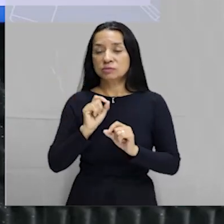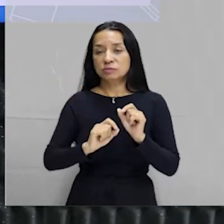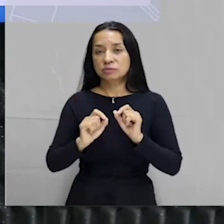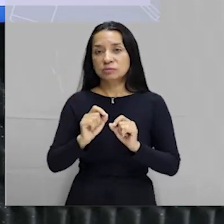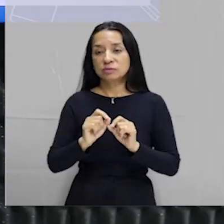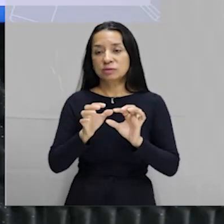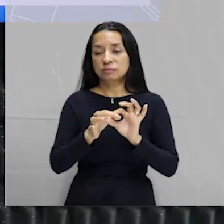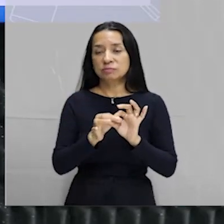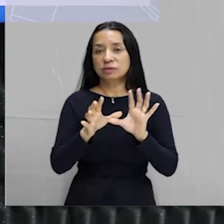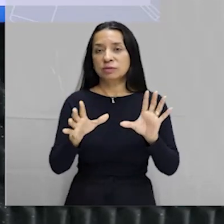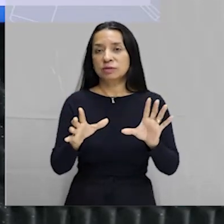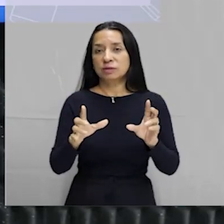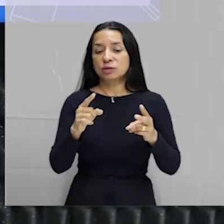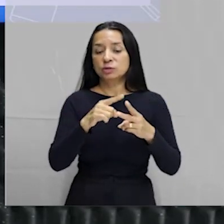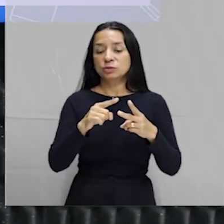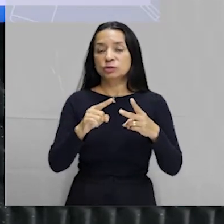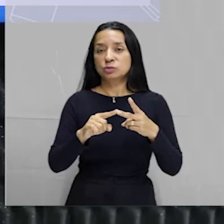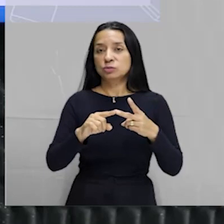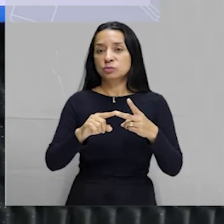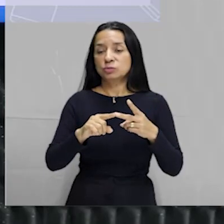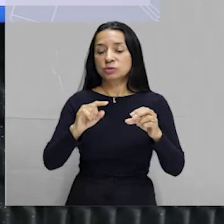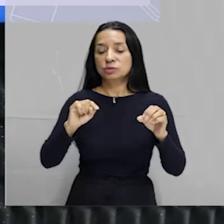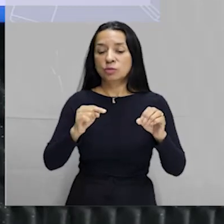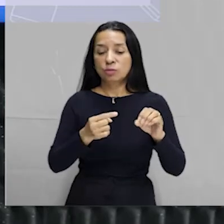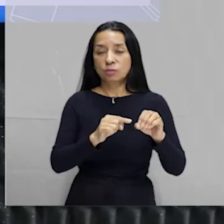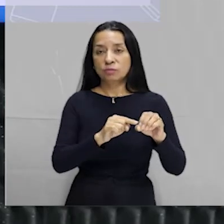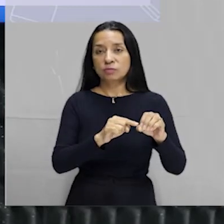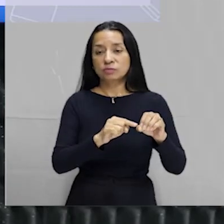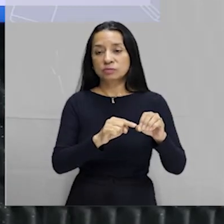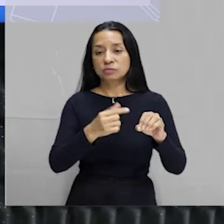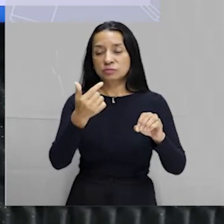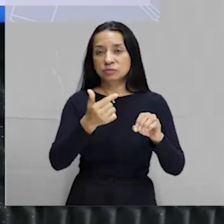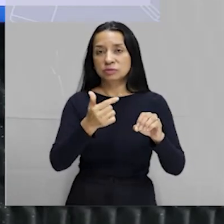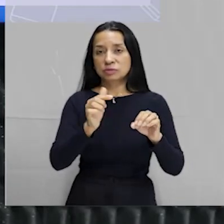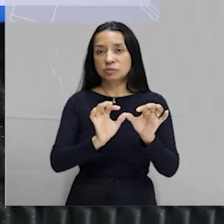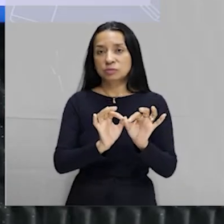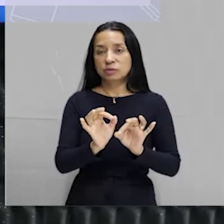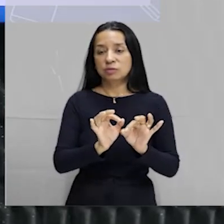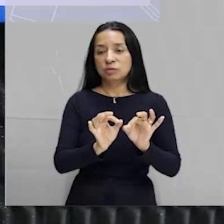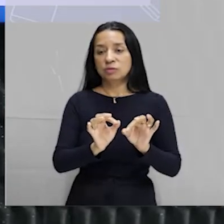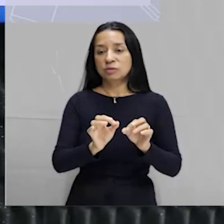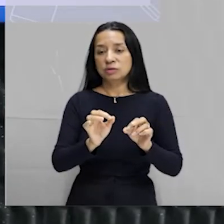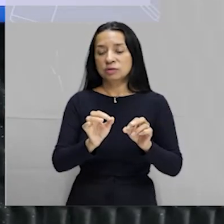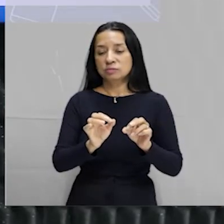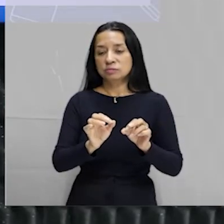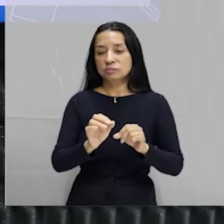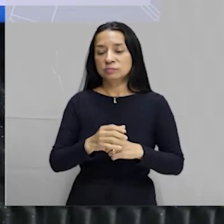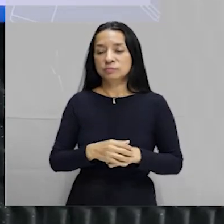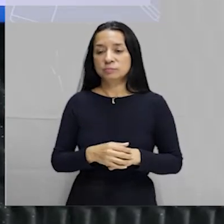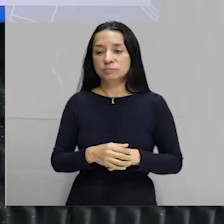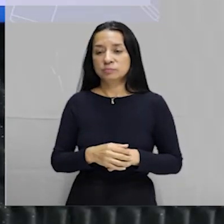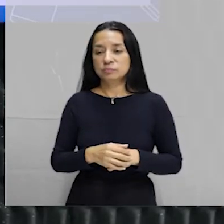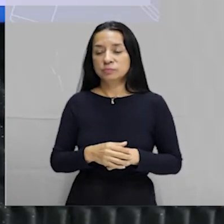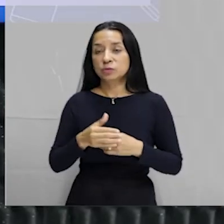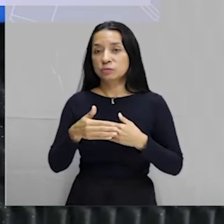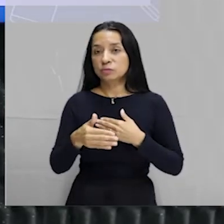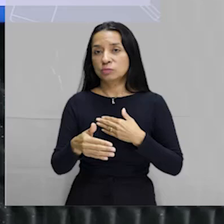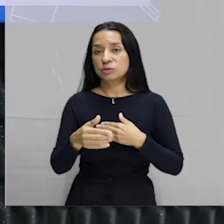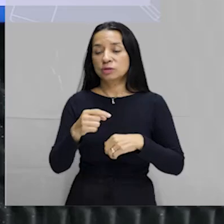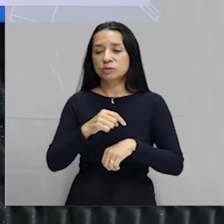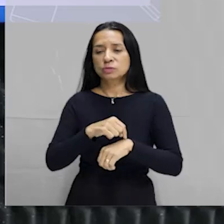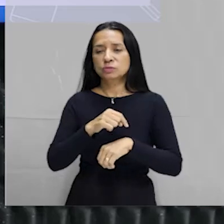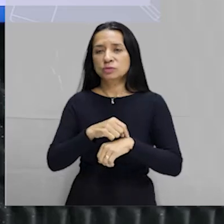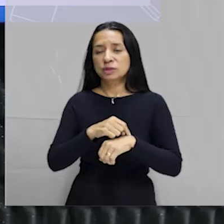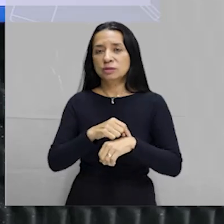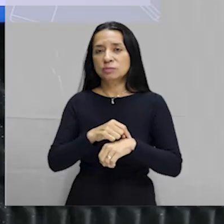ocorre uma liberação de 2 ou mais ovócitos de segunda ordem, ou ovócito 2, tá? Durante o período fértil, onde